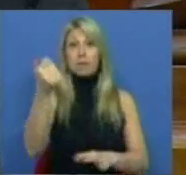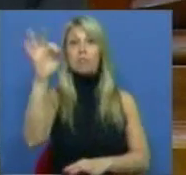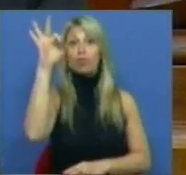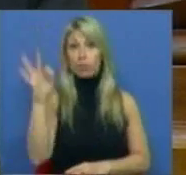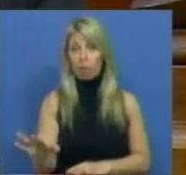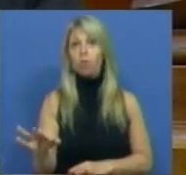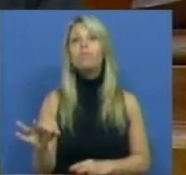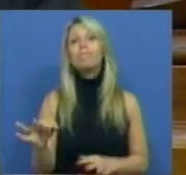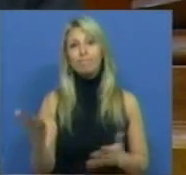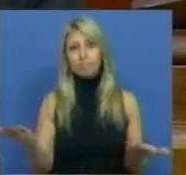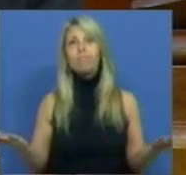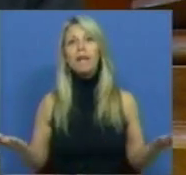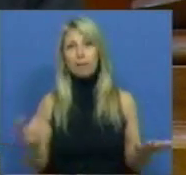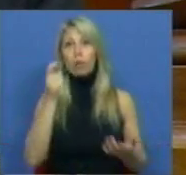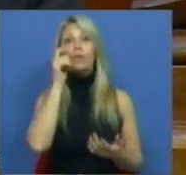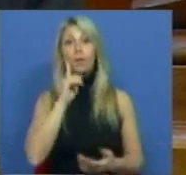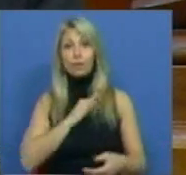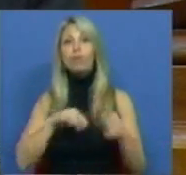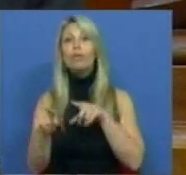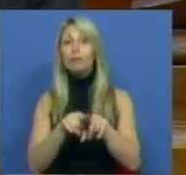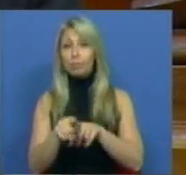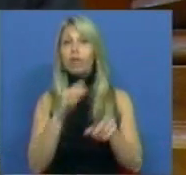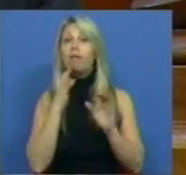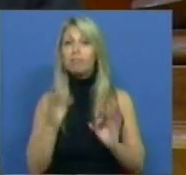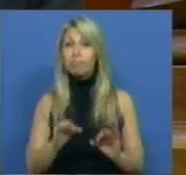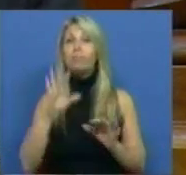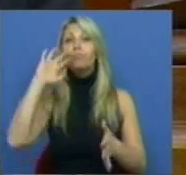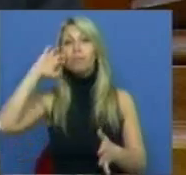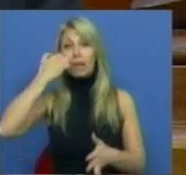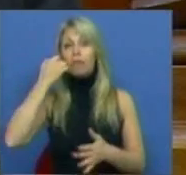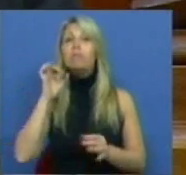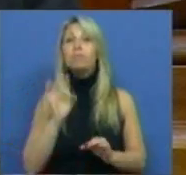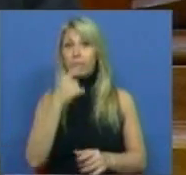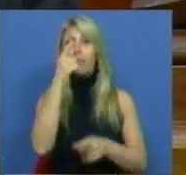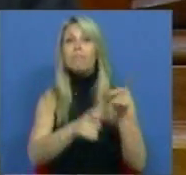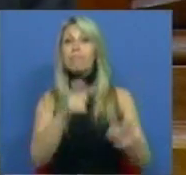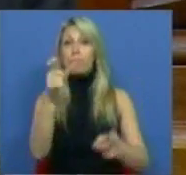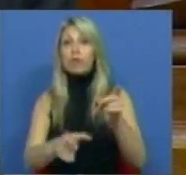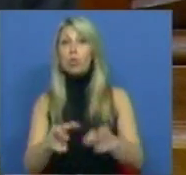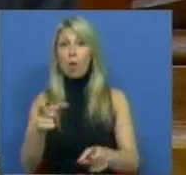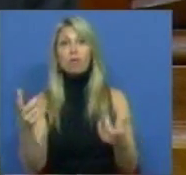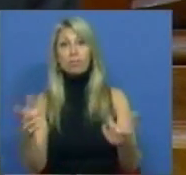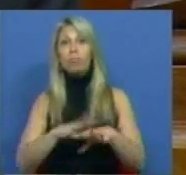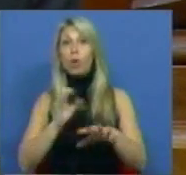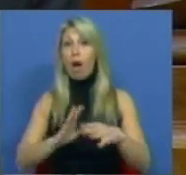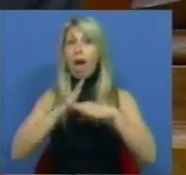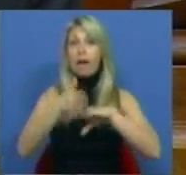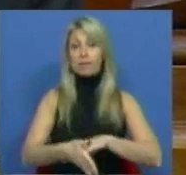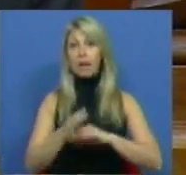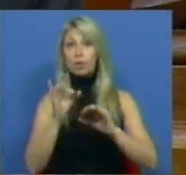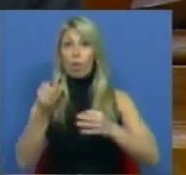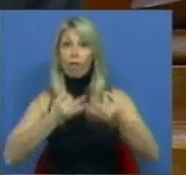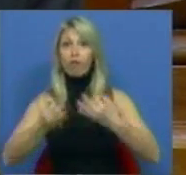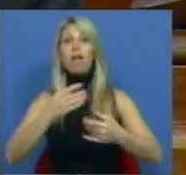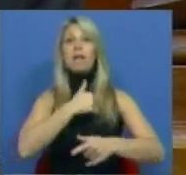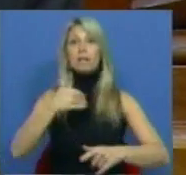15%, então, senhoras e senhores deputados, o prejuízo será dos cidadãos no acesso aos cuidados de saúde, na sua